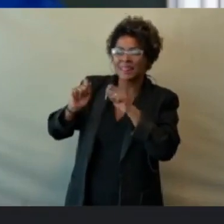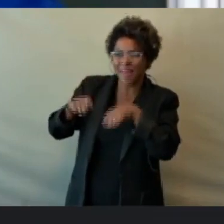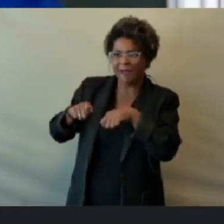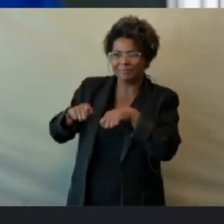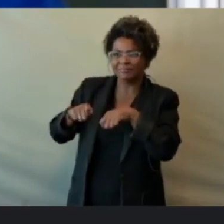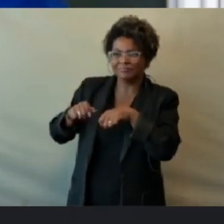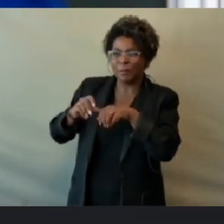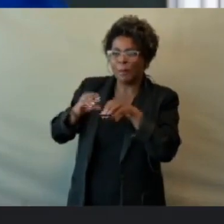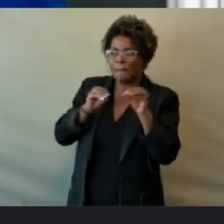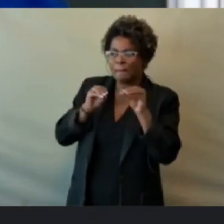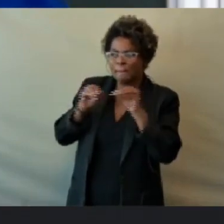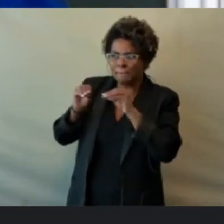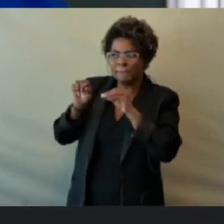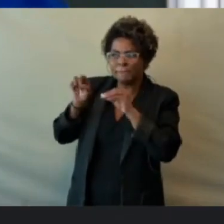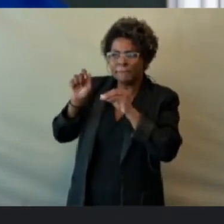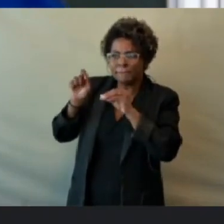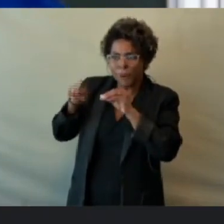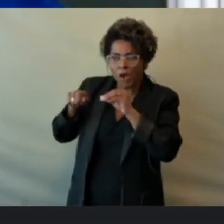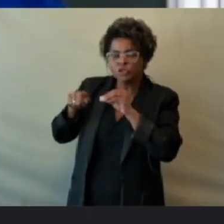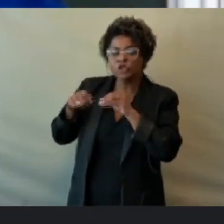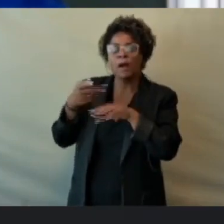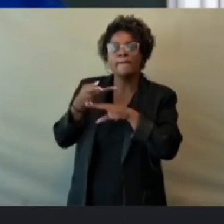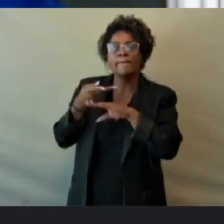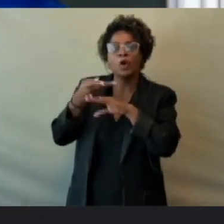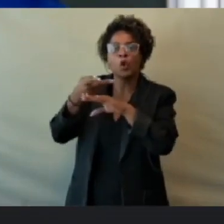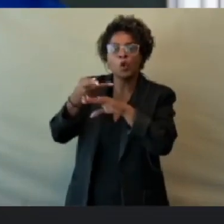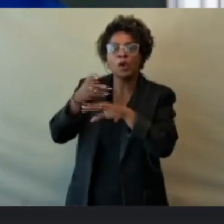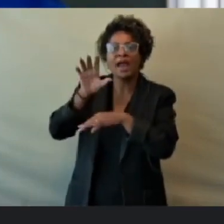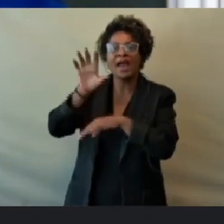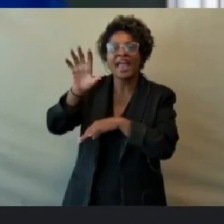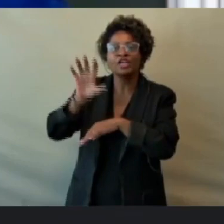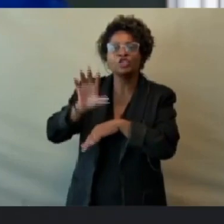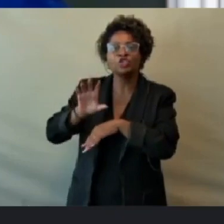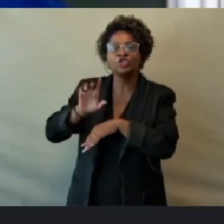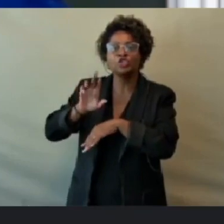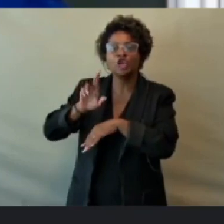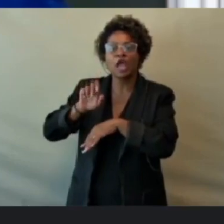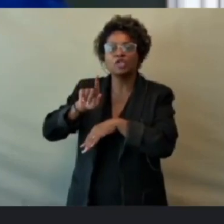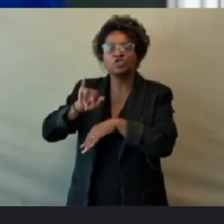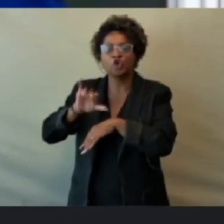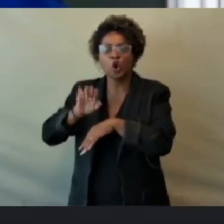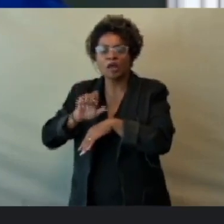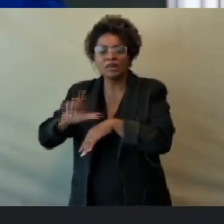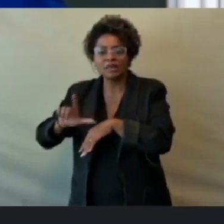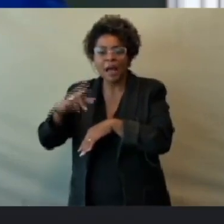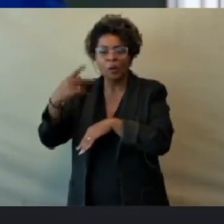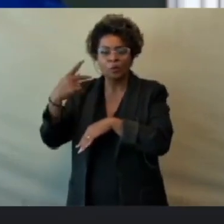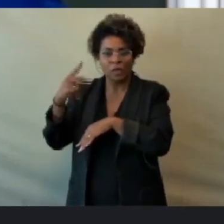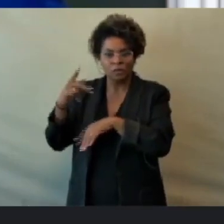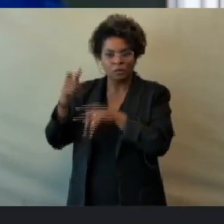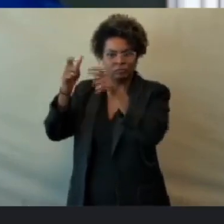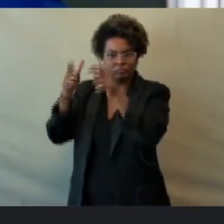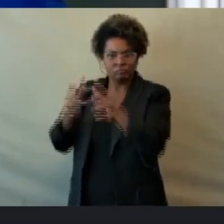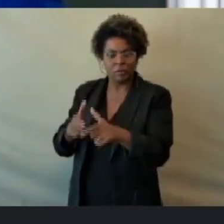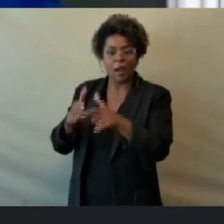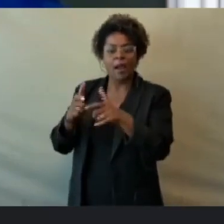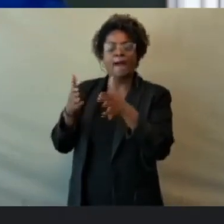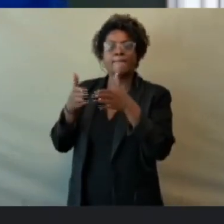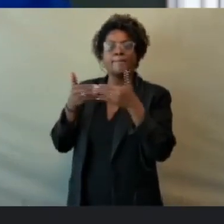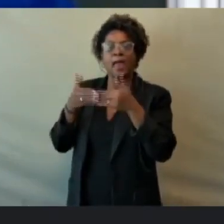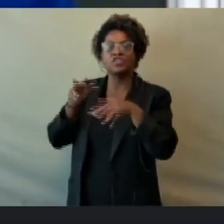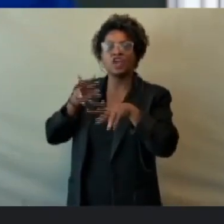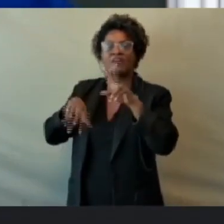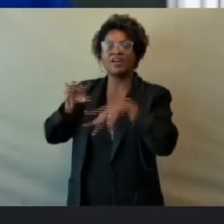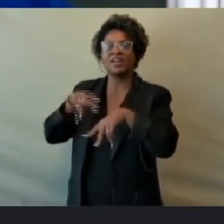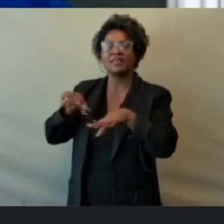da sua referência e pedir uma avaliação do assistente social ou do psicólogo que estiver no CRAS ou no